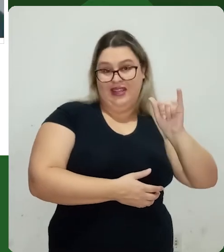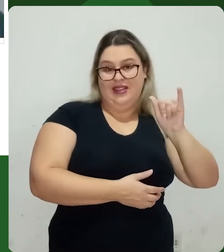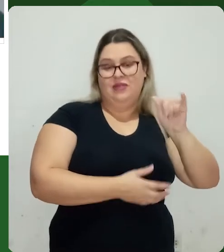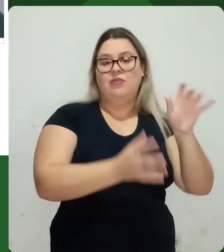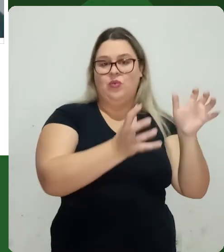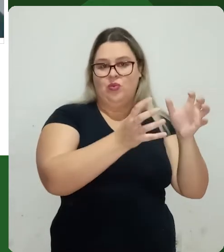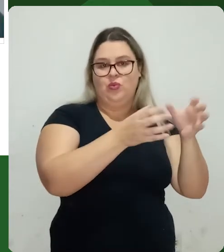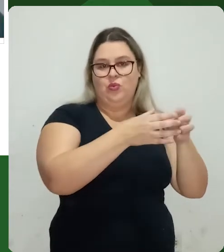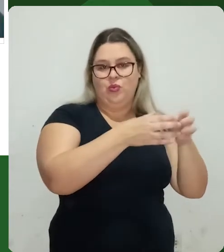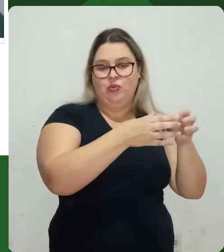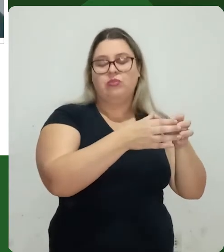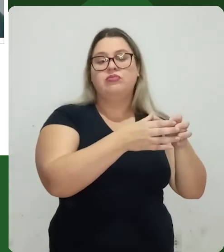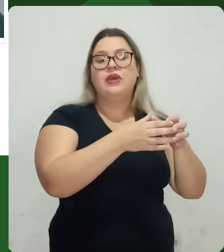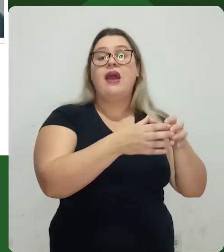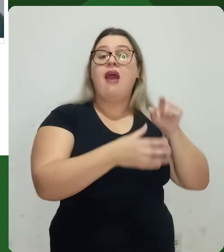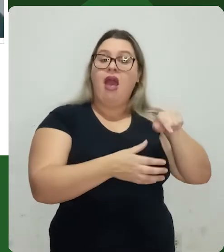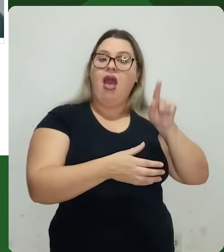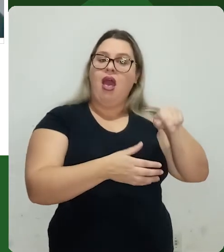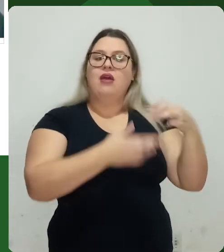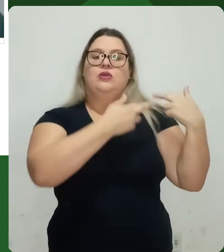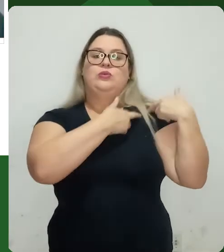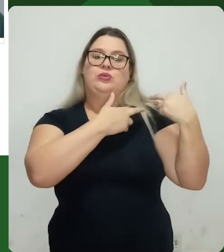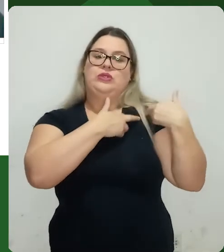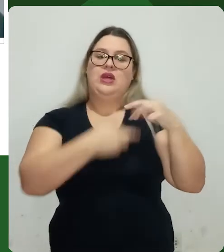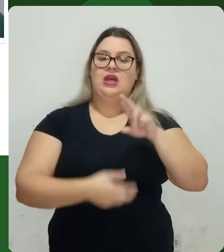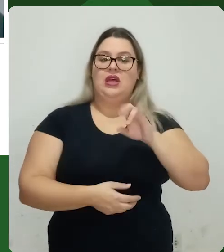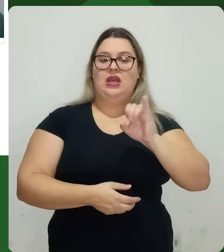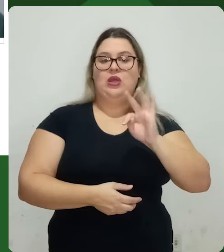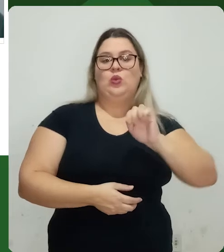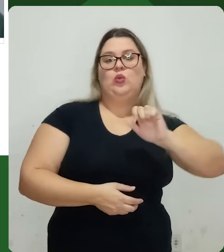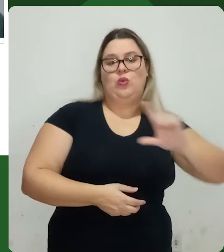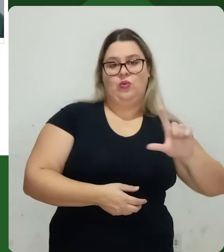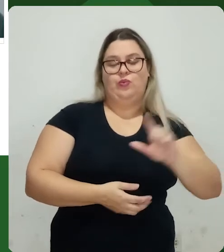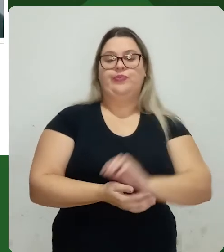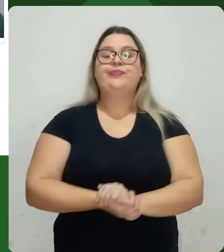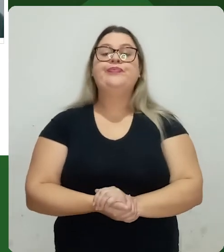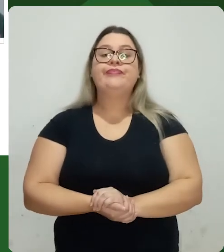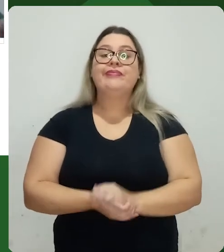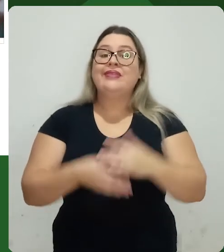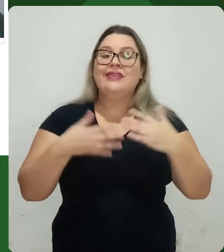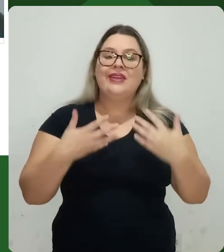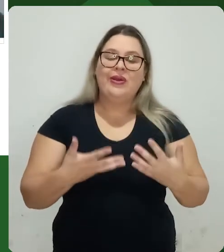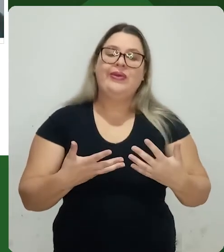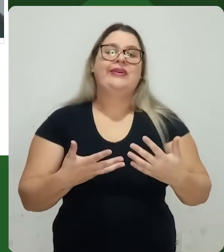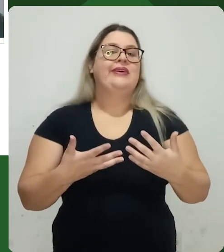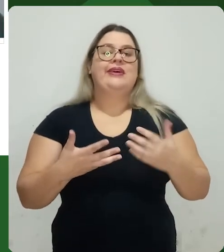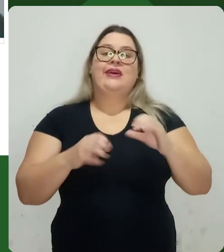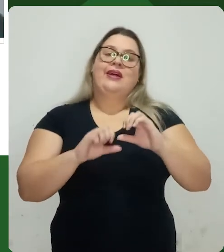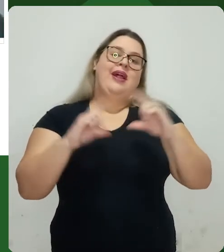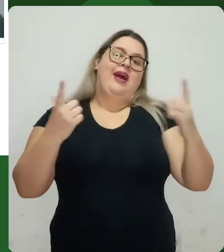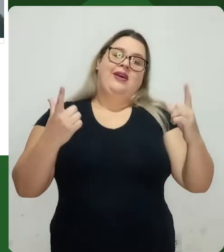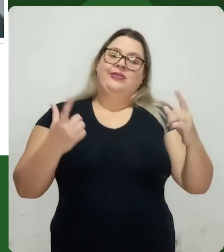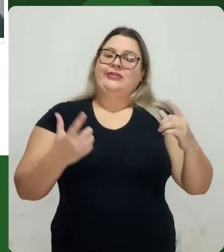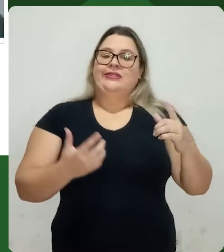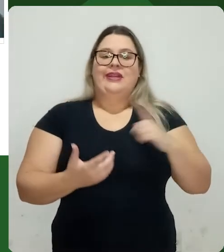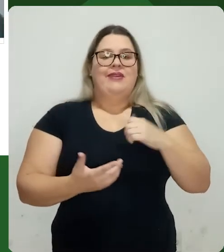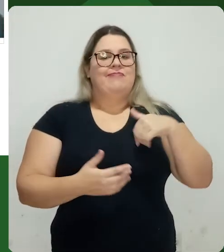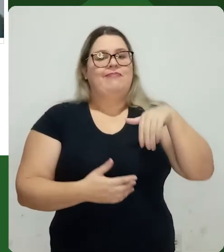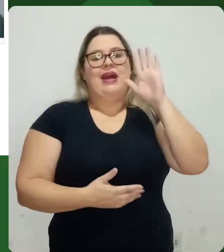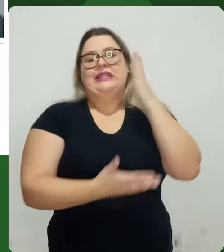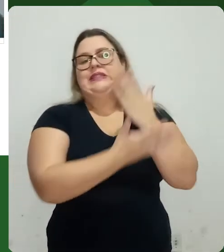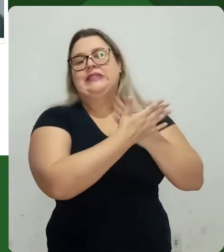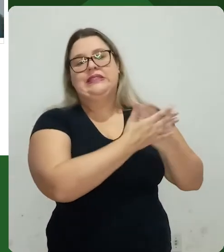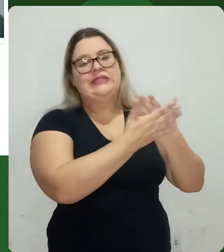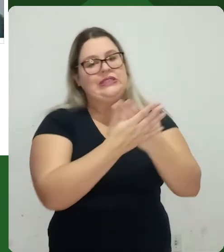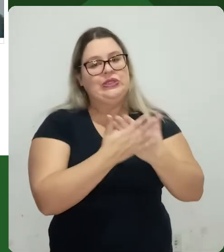esses ritos dentro dessa concepção de religião. Tá? Então, para a gente ter uma noção do que a gente tem. Claro